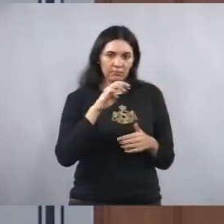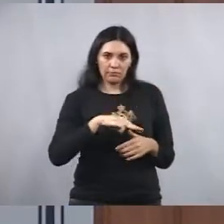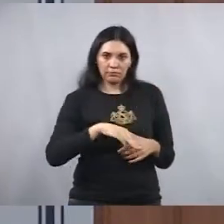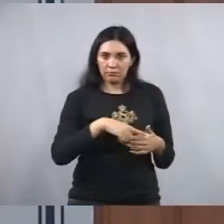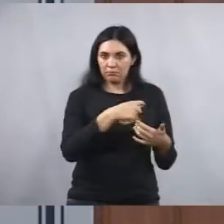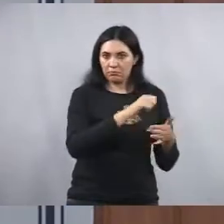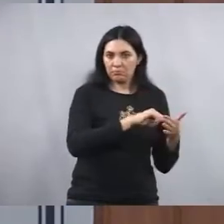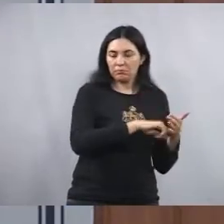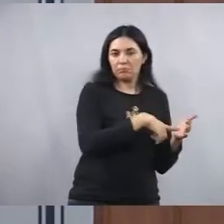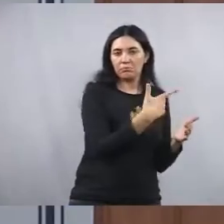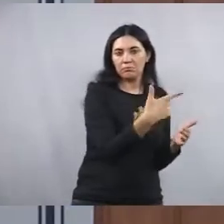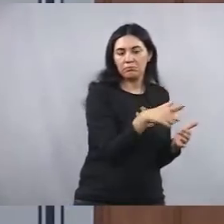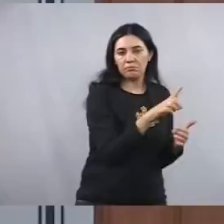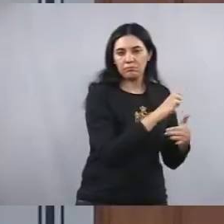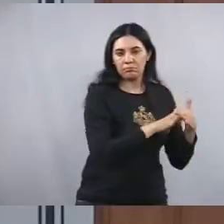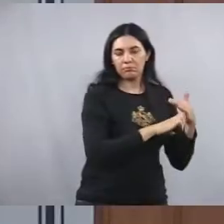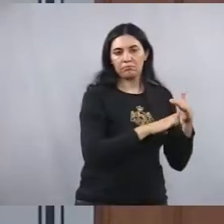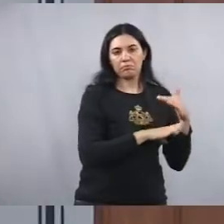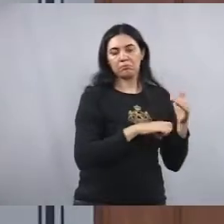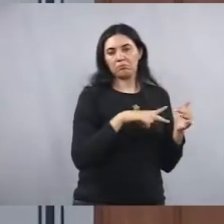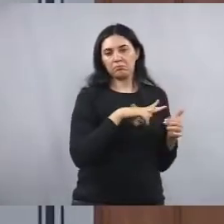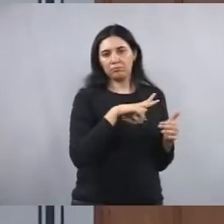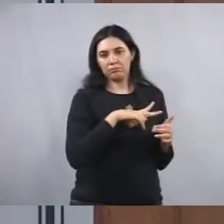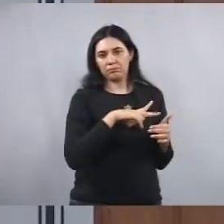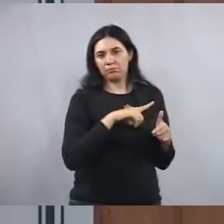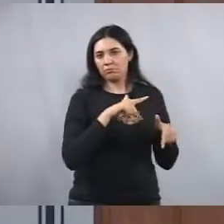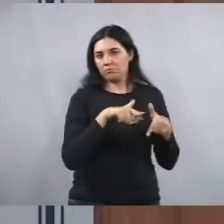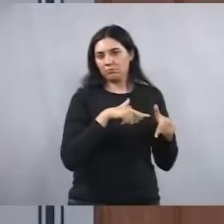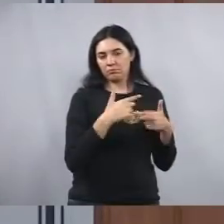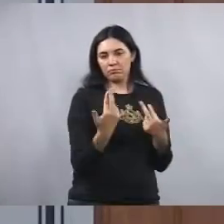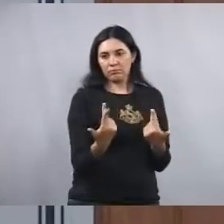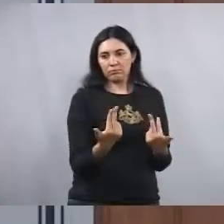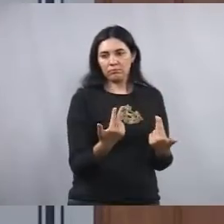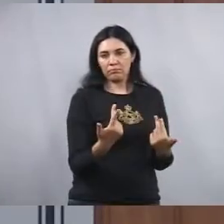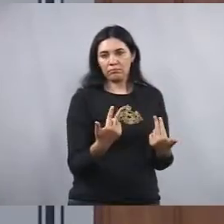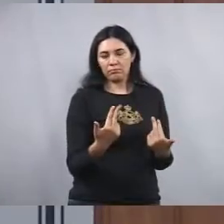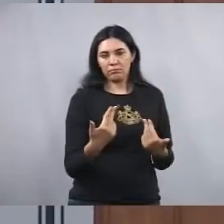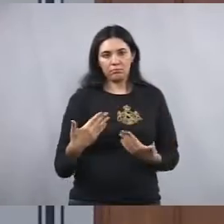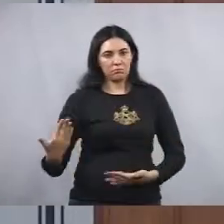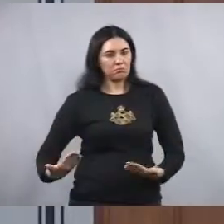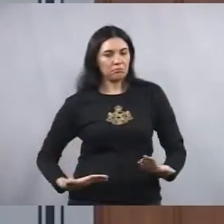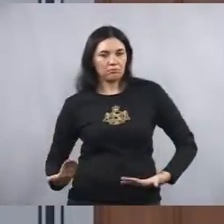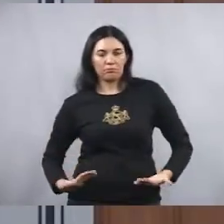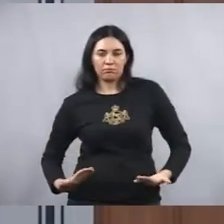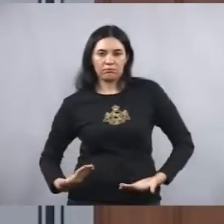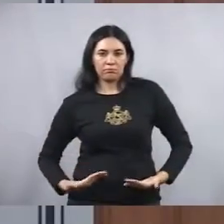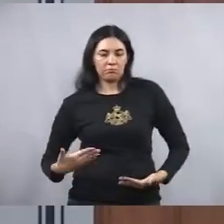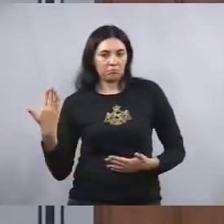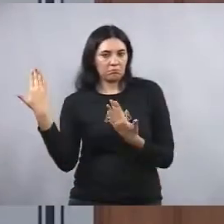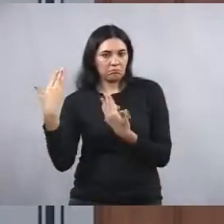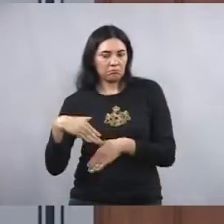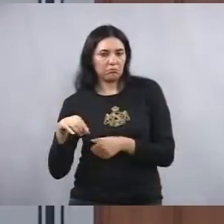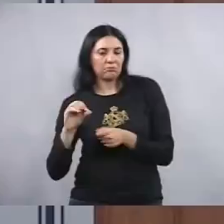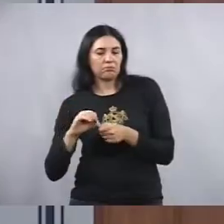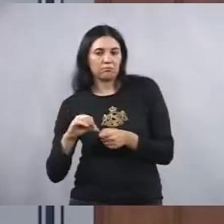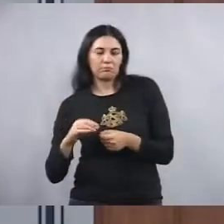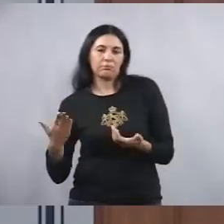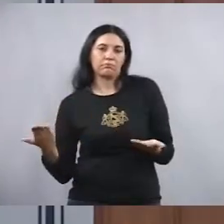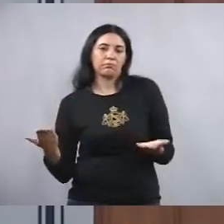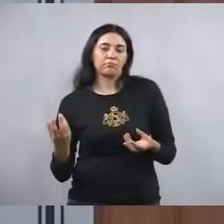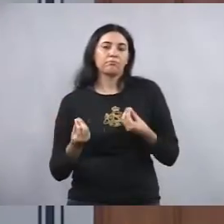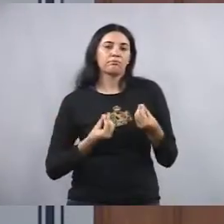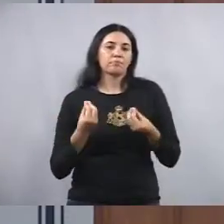contrata uma empresa terceirizada para fazer o mesmo serviço que os nossos servidores concursados fariam